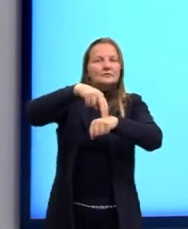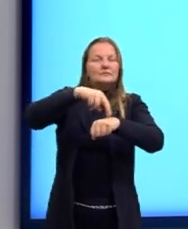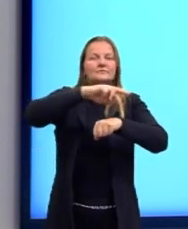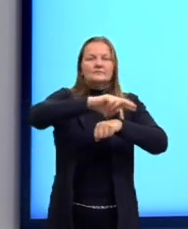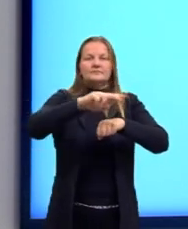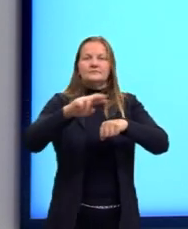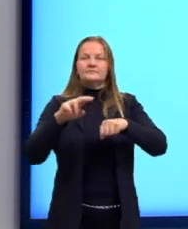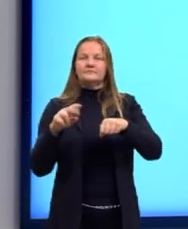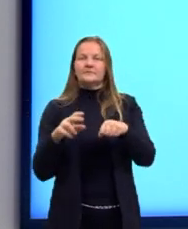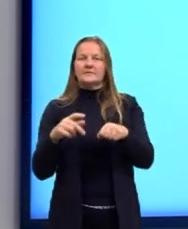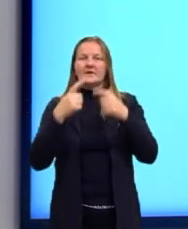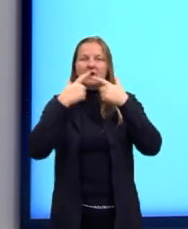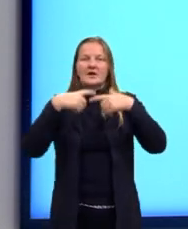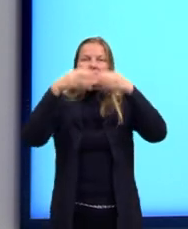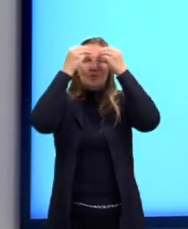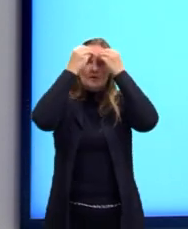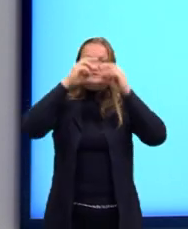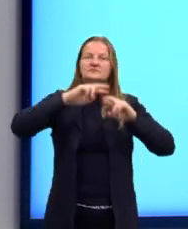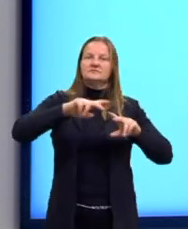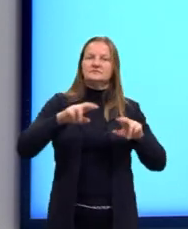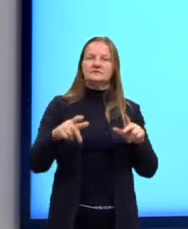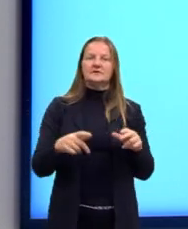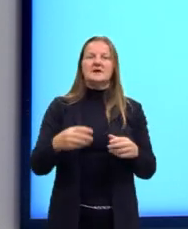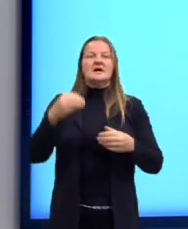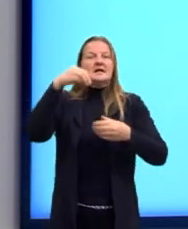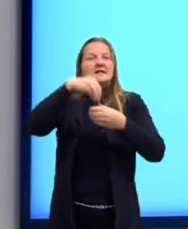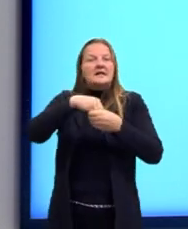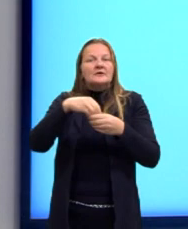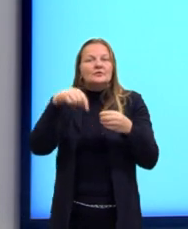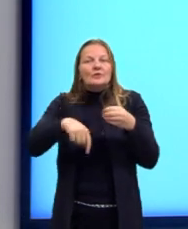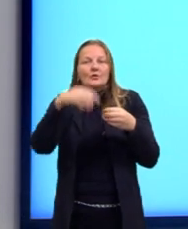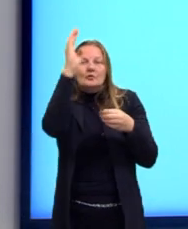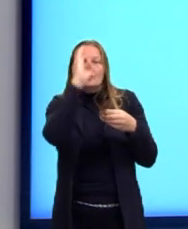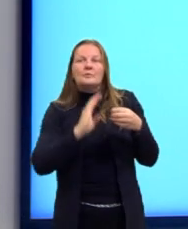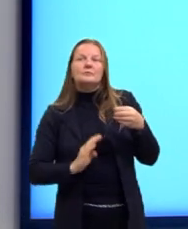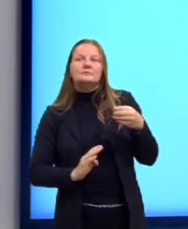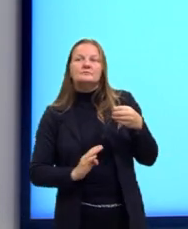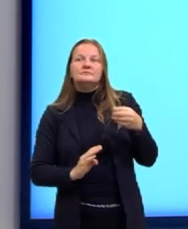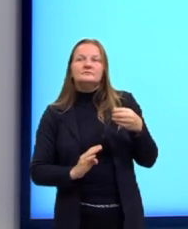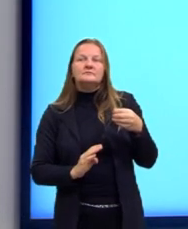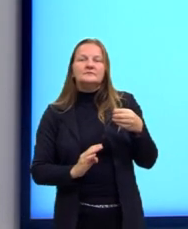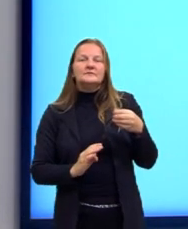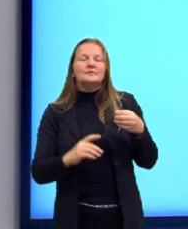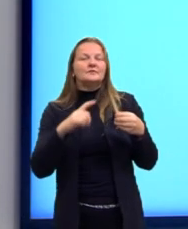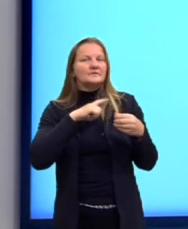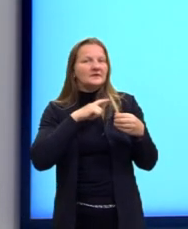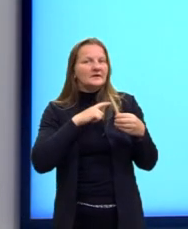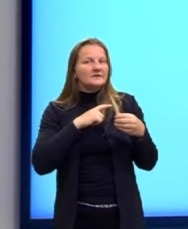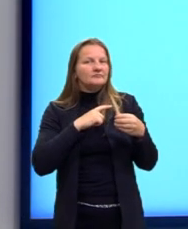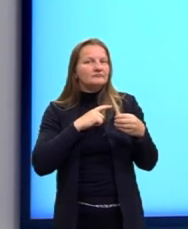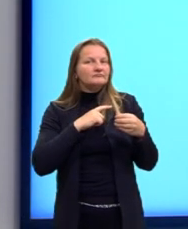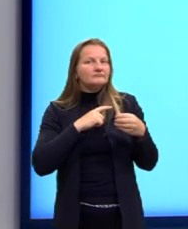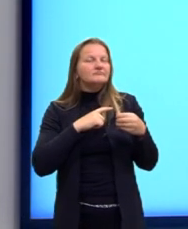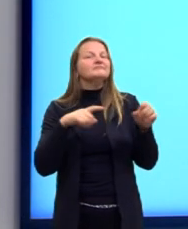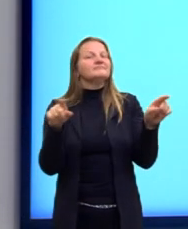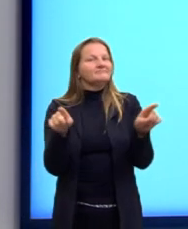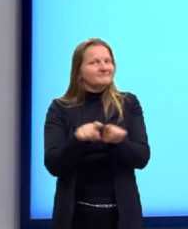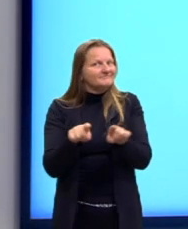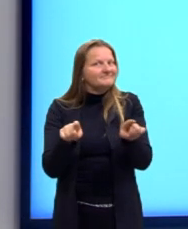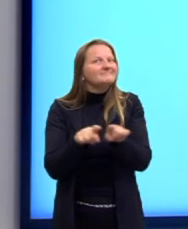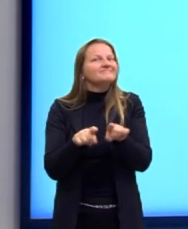a gente possui linguagem diferentes dentro do nosso Brasil a gente vai ter também